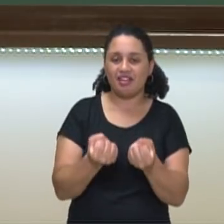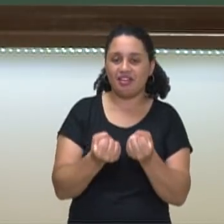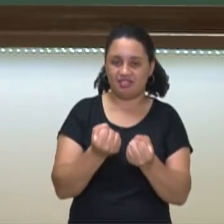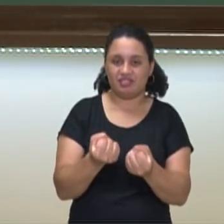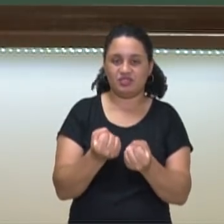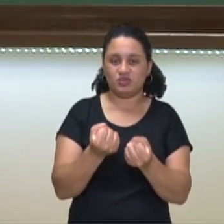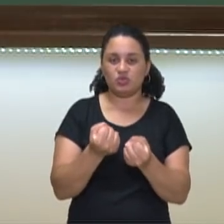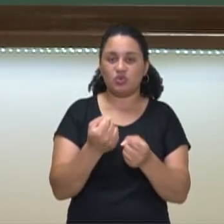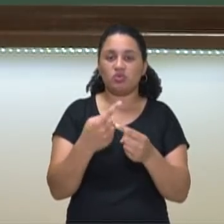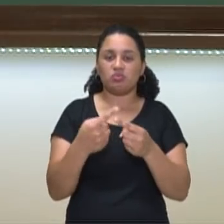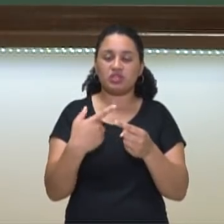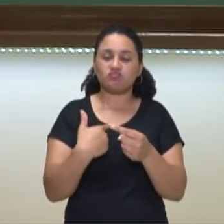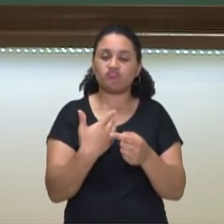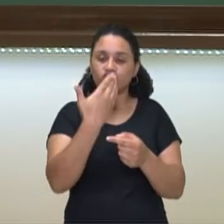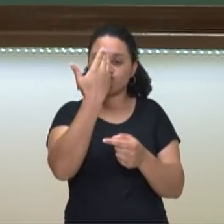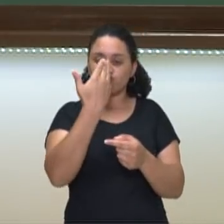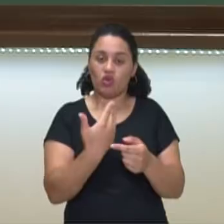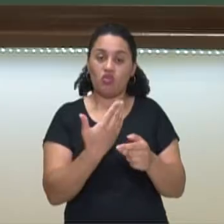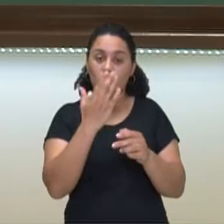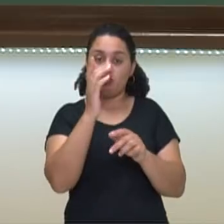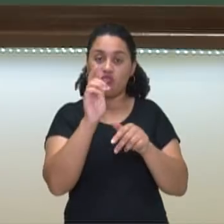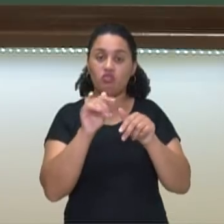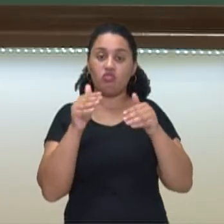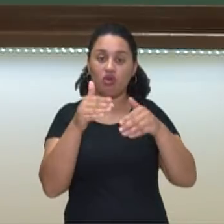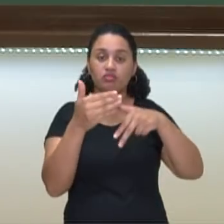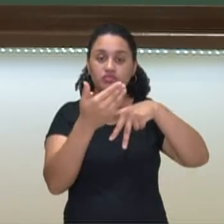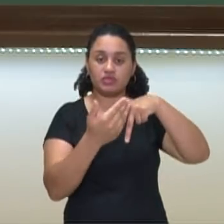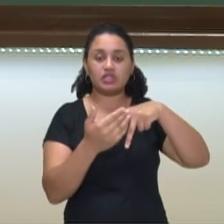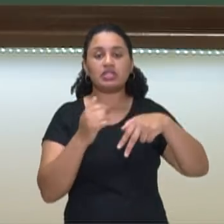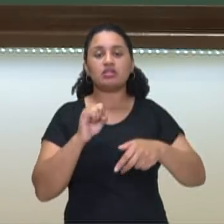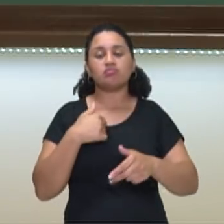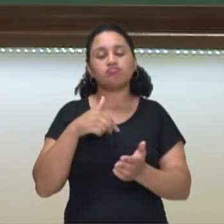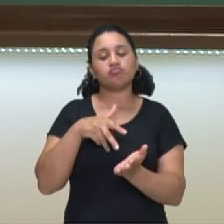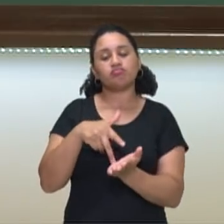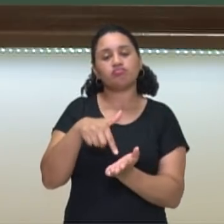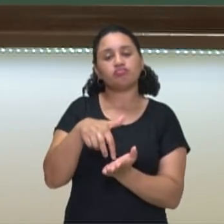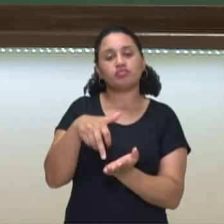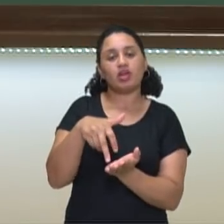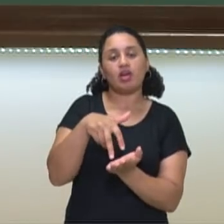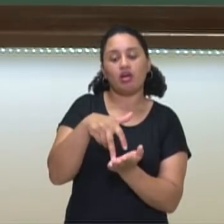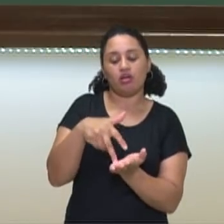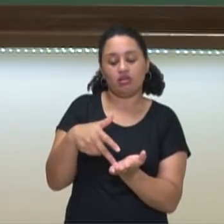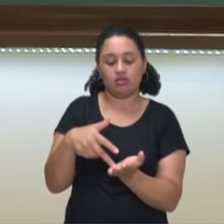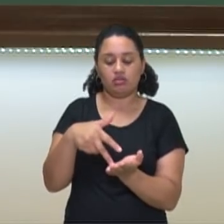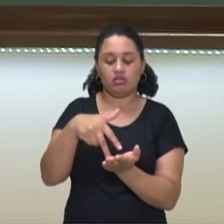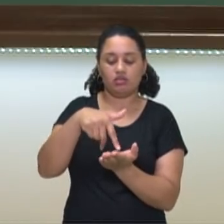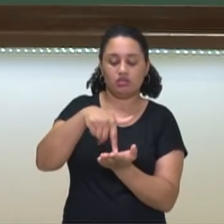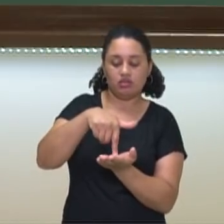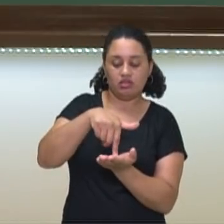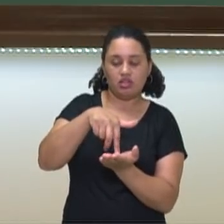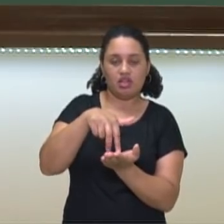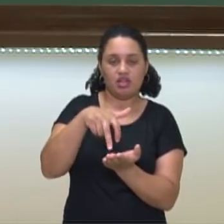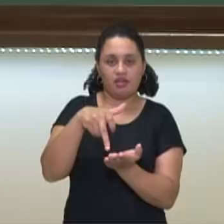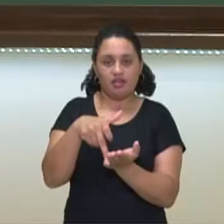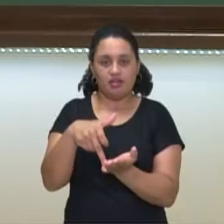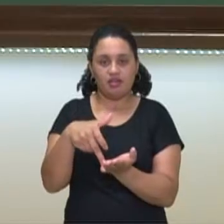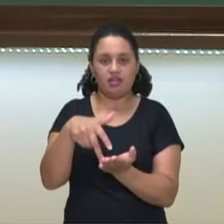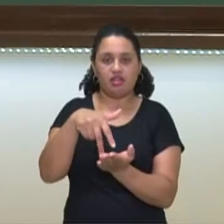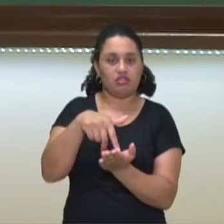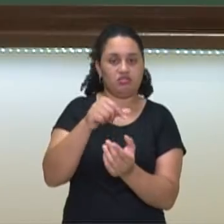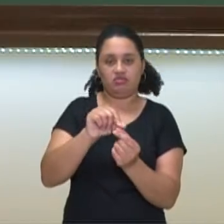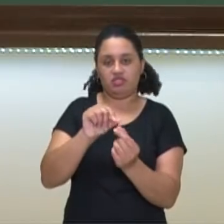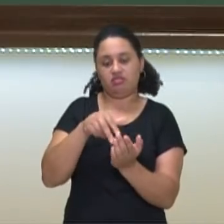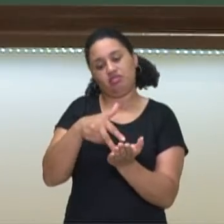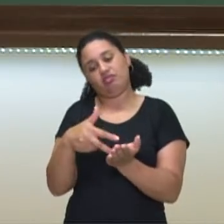nosso centro de gravidade, mesmo quando a gente caminha. Quando a gente está caminhando, a gente vai transferindo o peso uma hora para uma